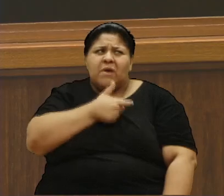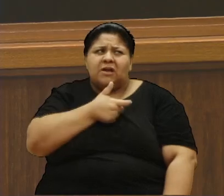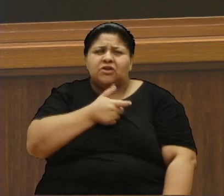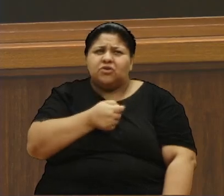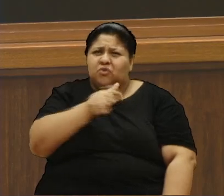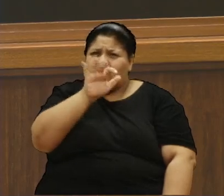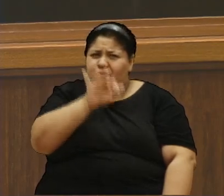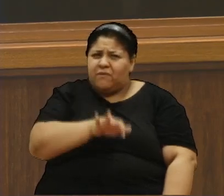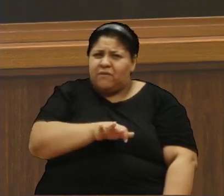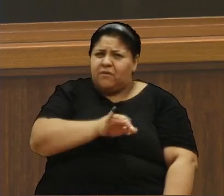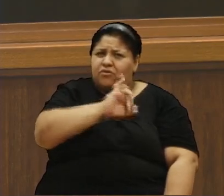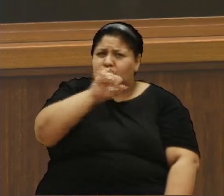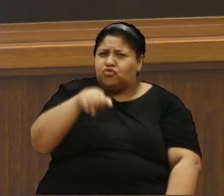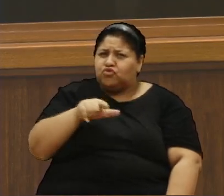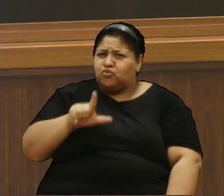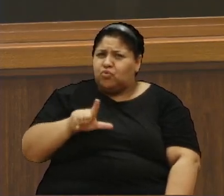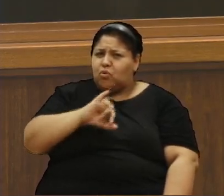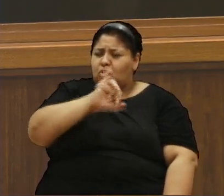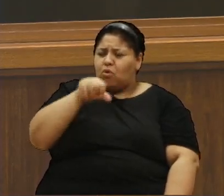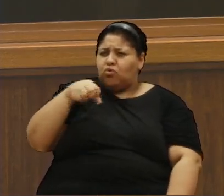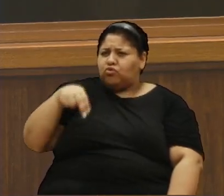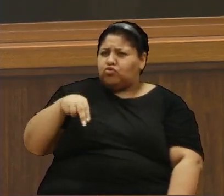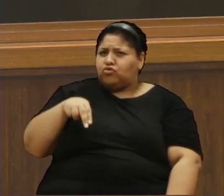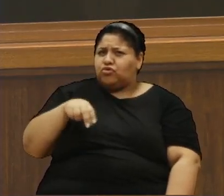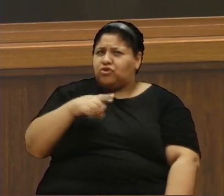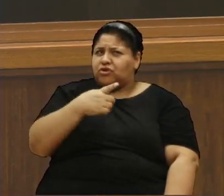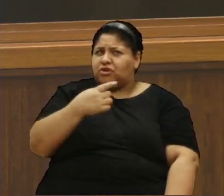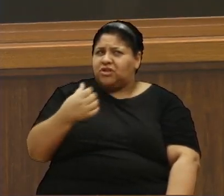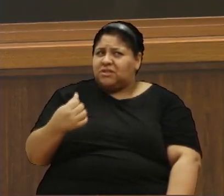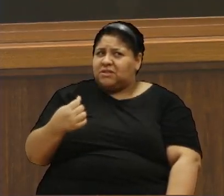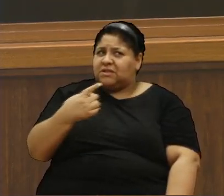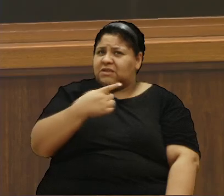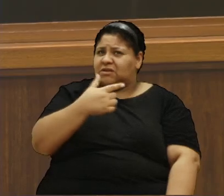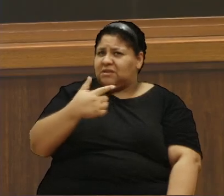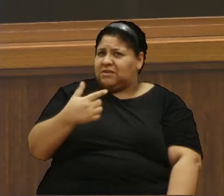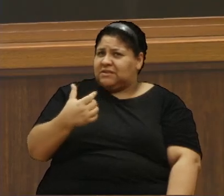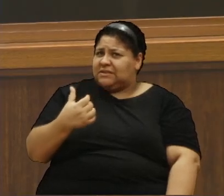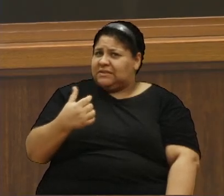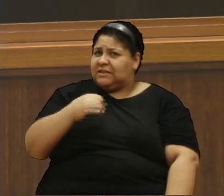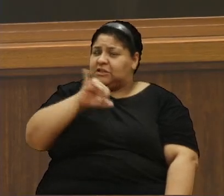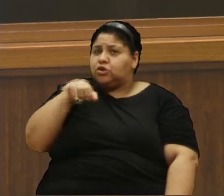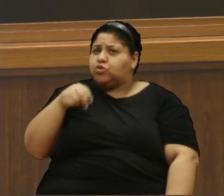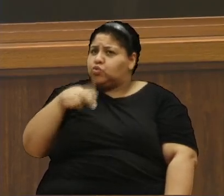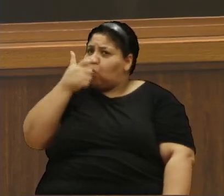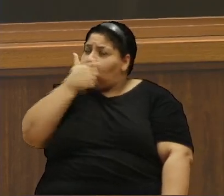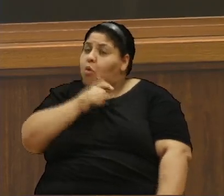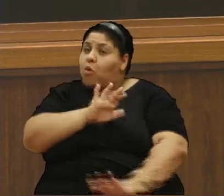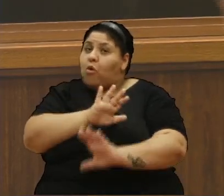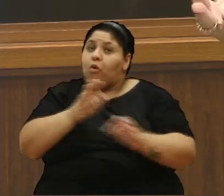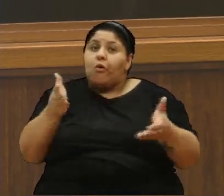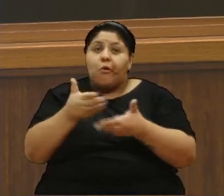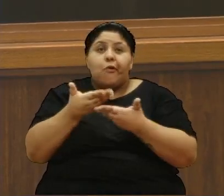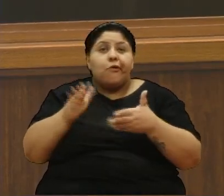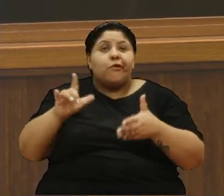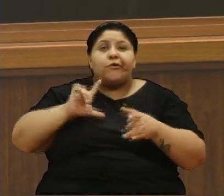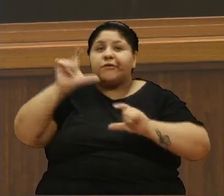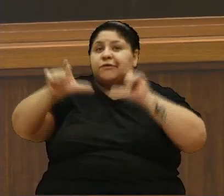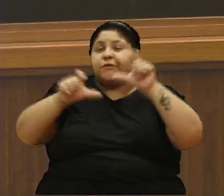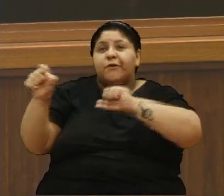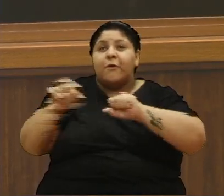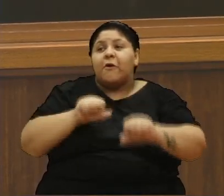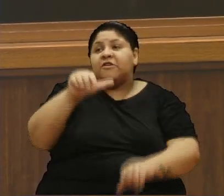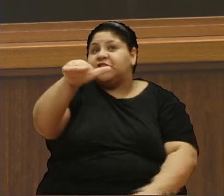acho que em julho ou junho, se eu não me engano, é 16, 17 de junho. Os que estão abertos, tem pessoas que podem